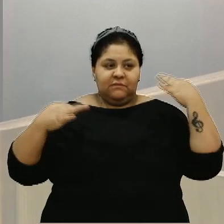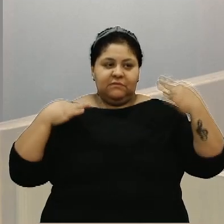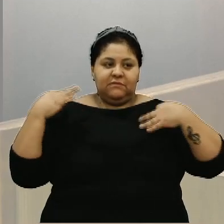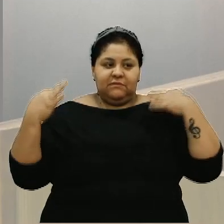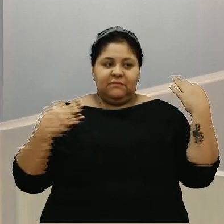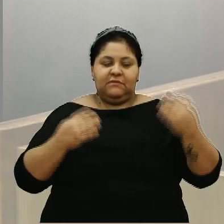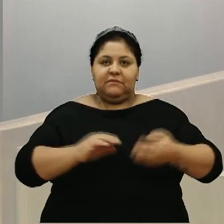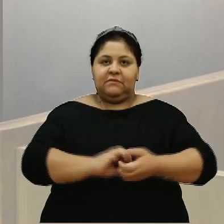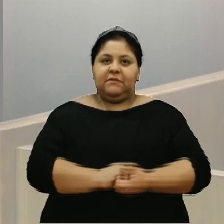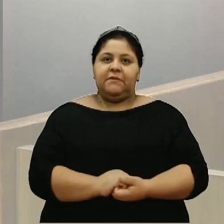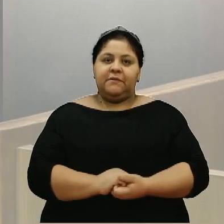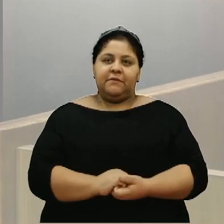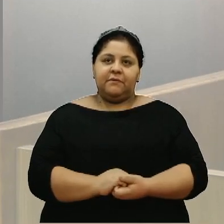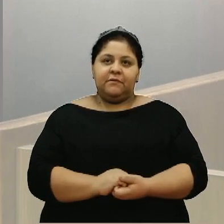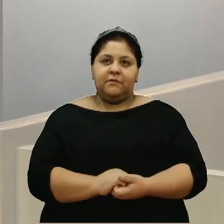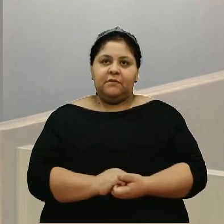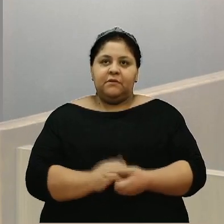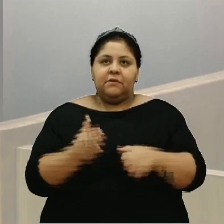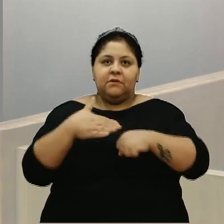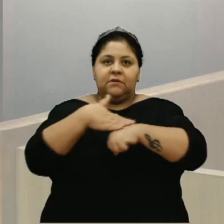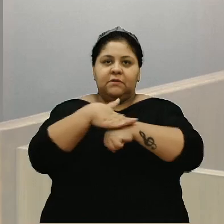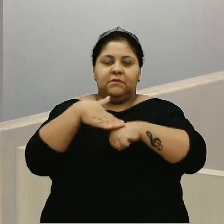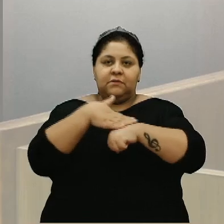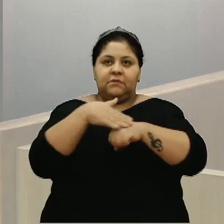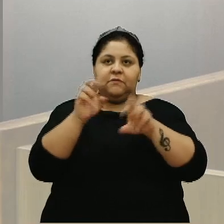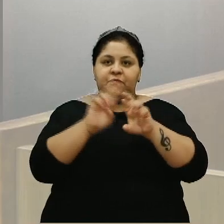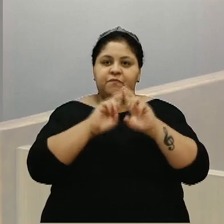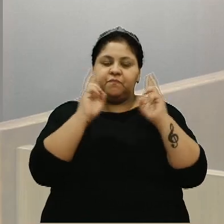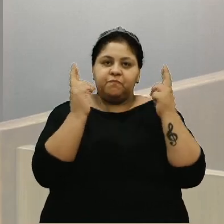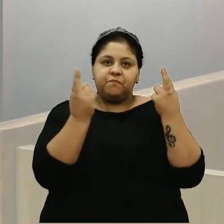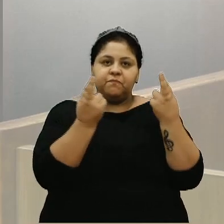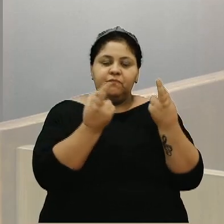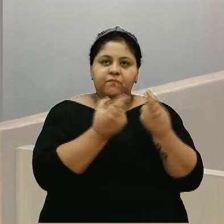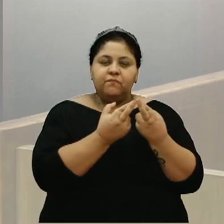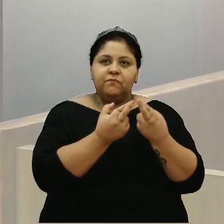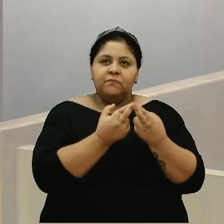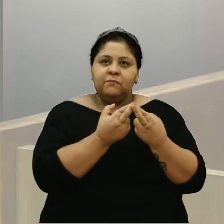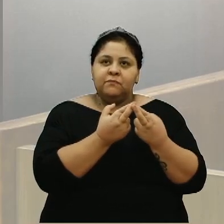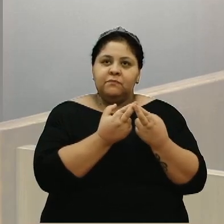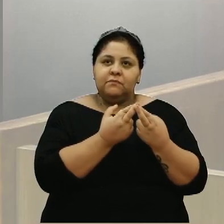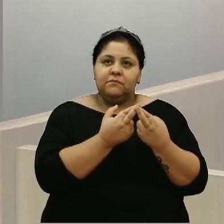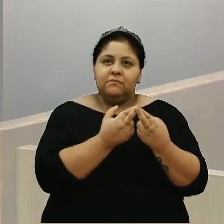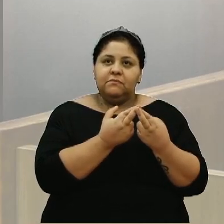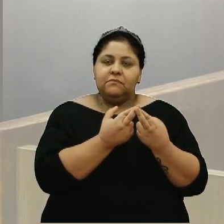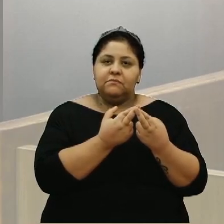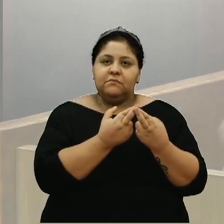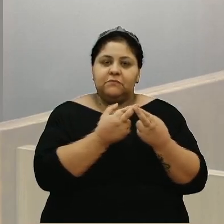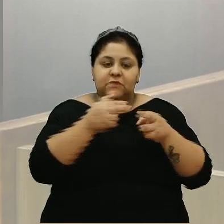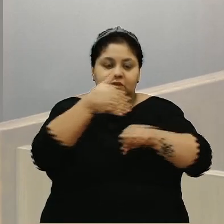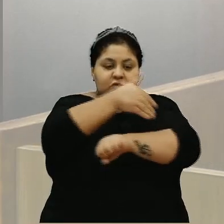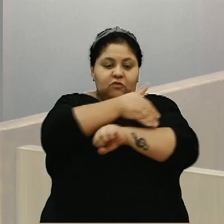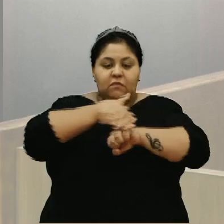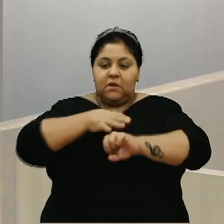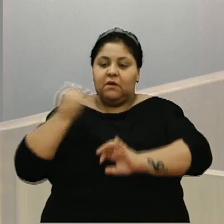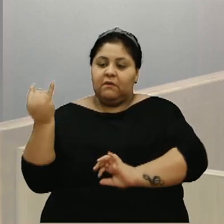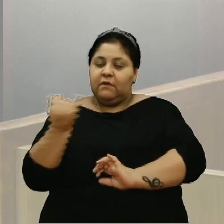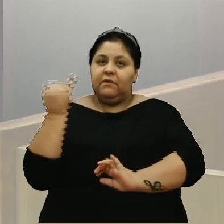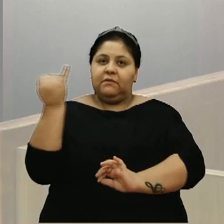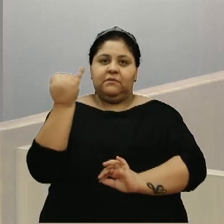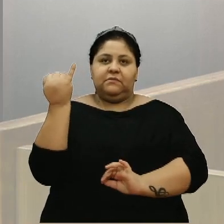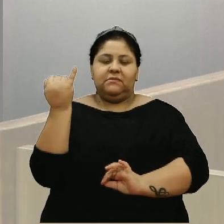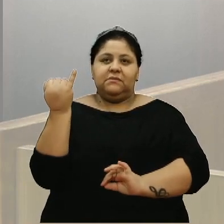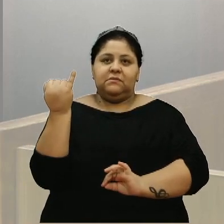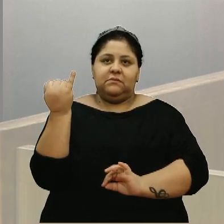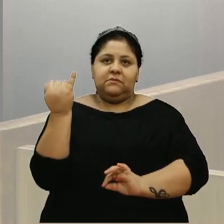Também foi conversado nessa reunião sobre uma via muito importante, que